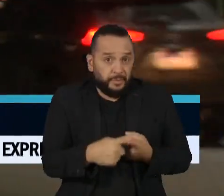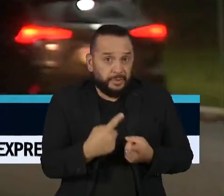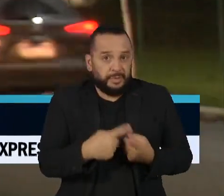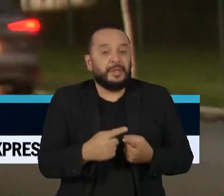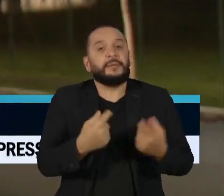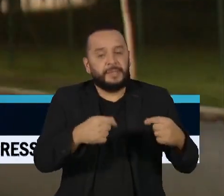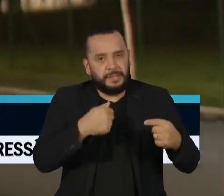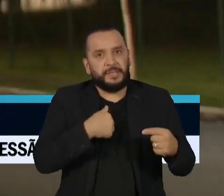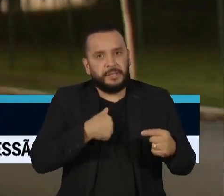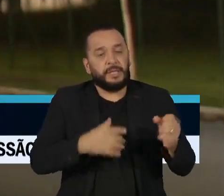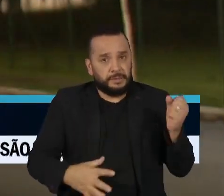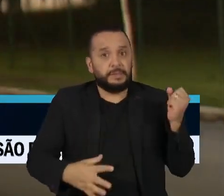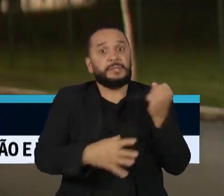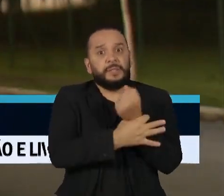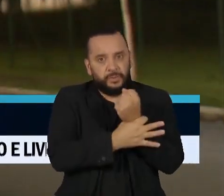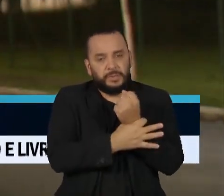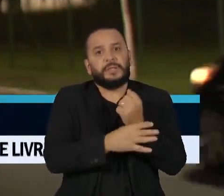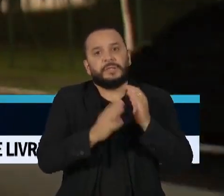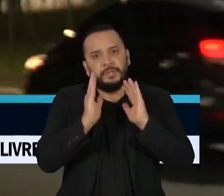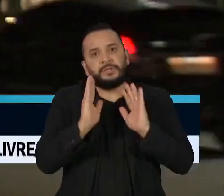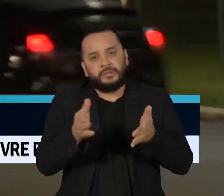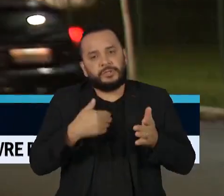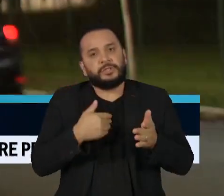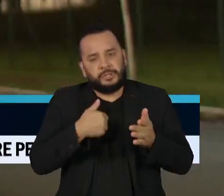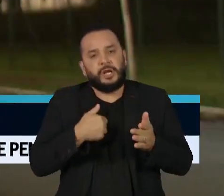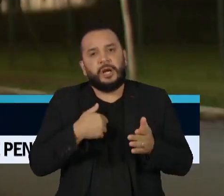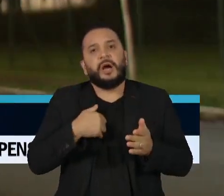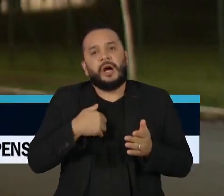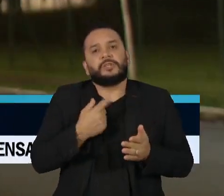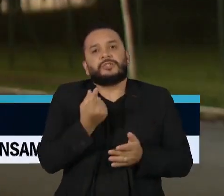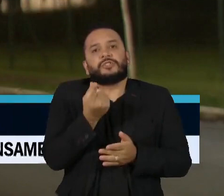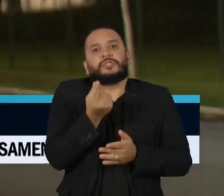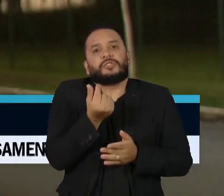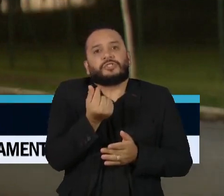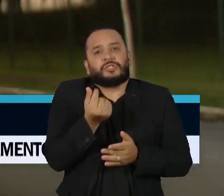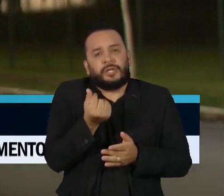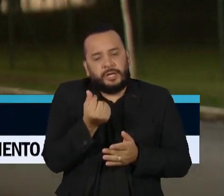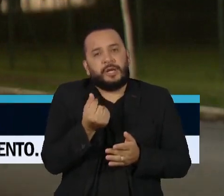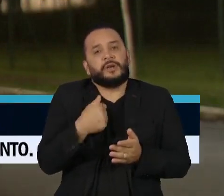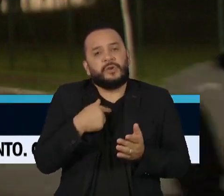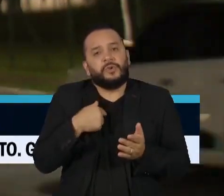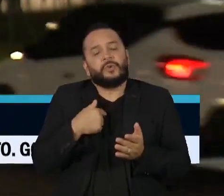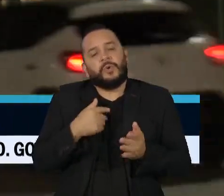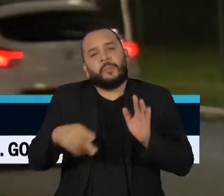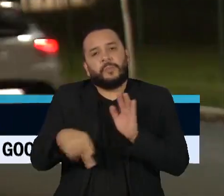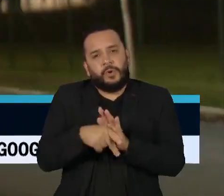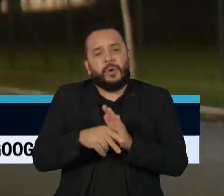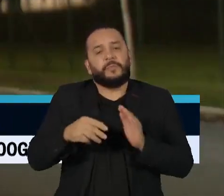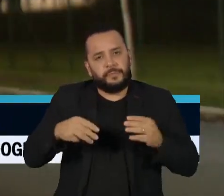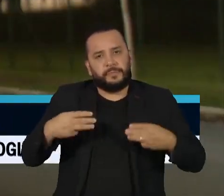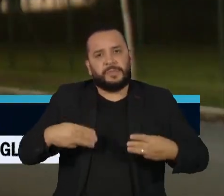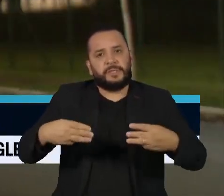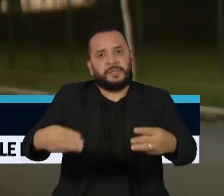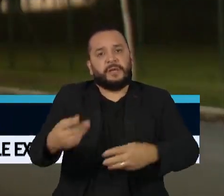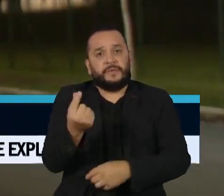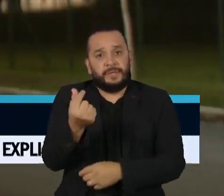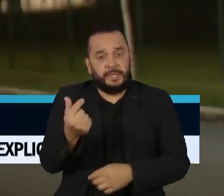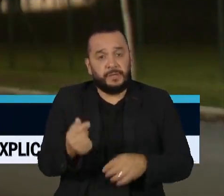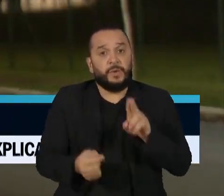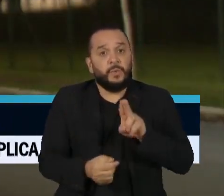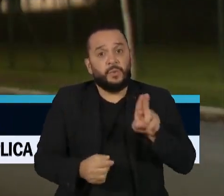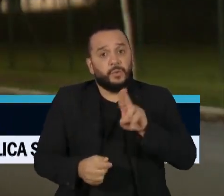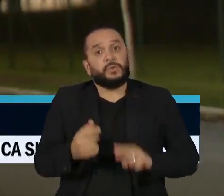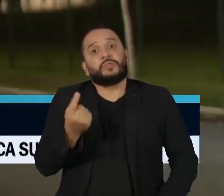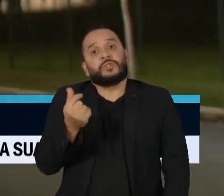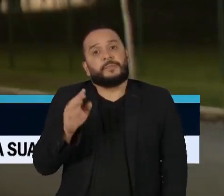Fundo garantidor de exportações administrado pelo Ministério da Fazenda o uso de dinheiro do BNDS também ajudaria